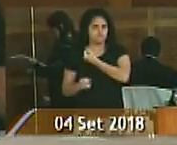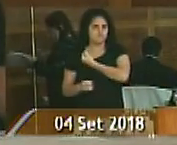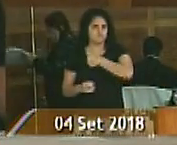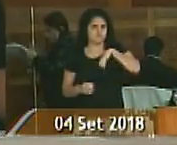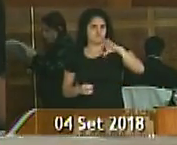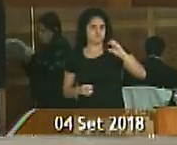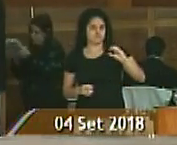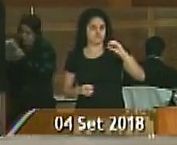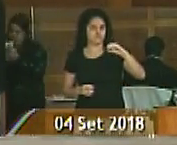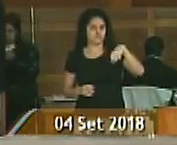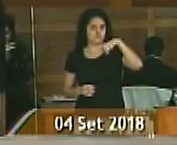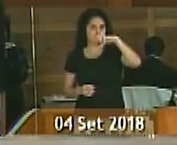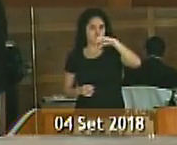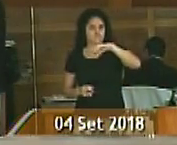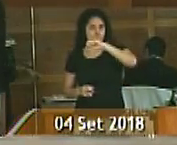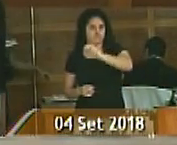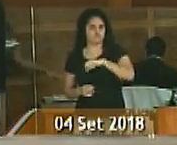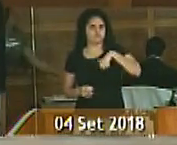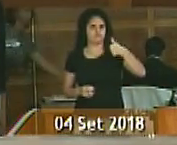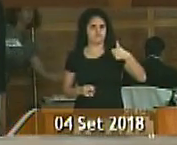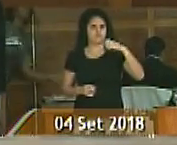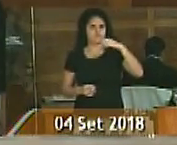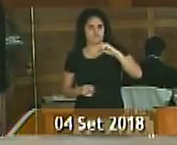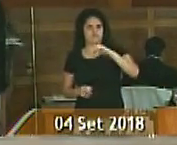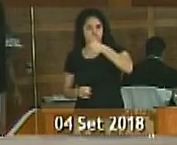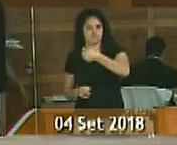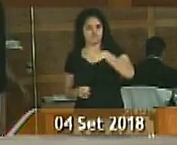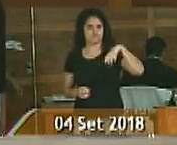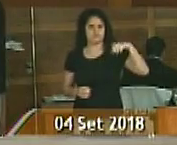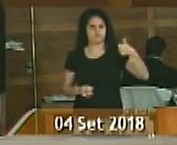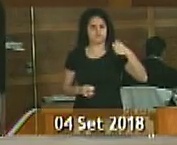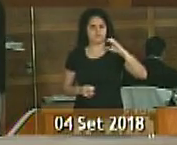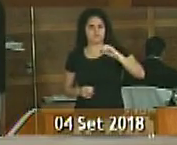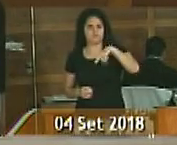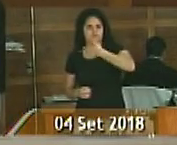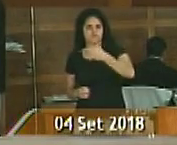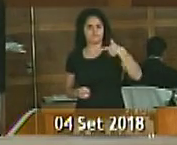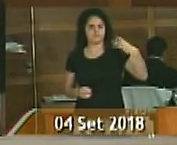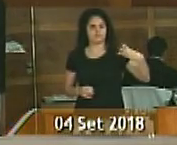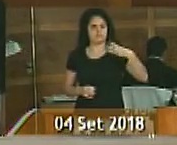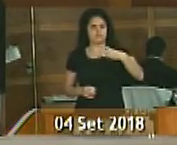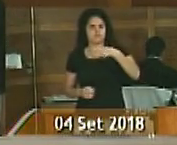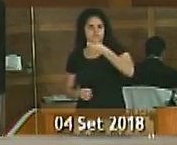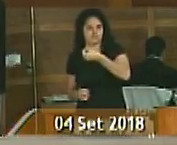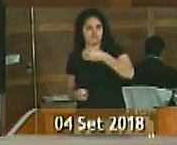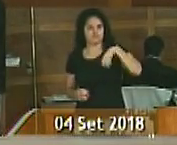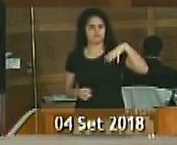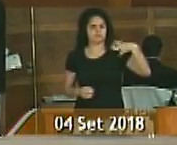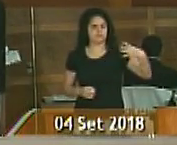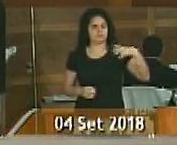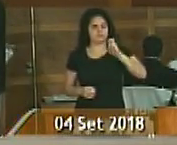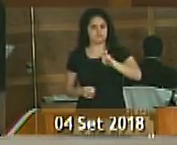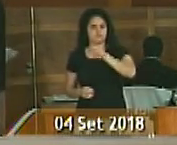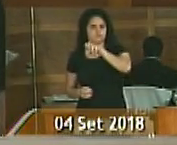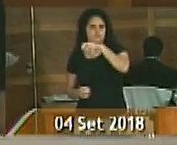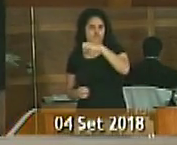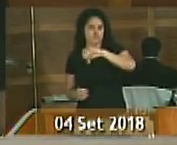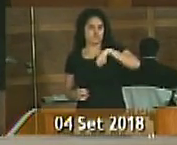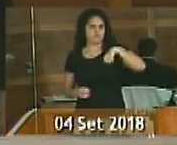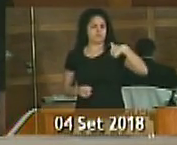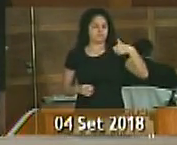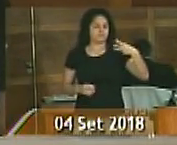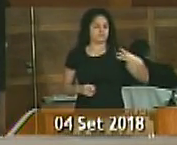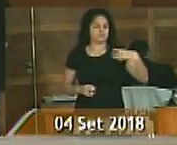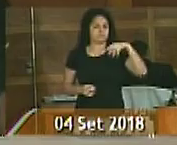098, 101, 102, 103, 335, 336, 359, 369,